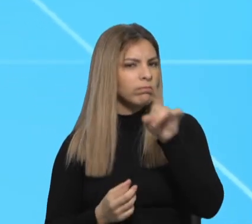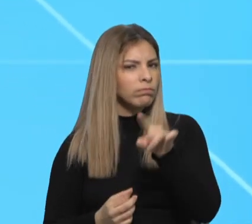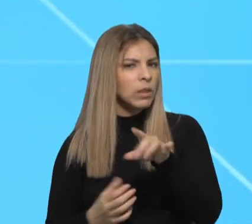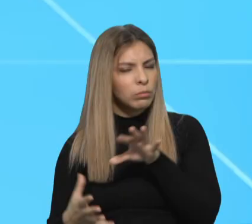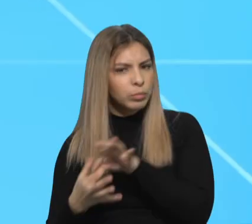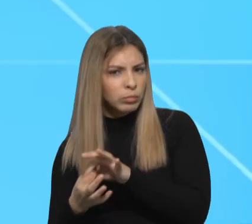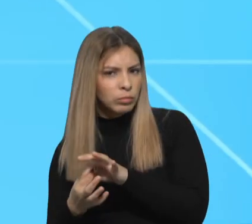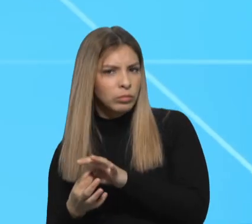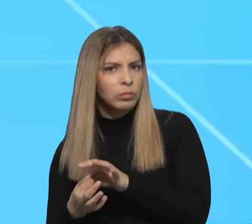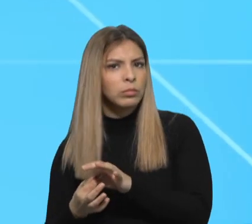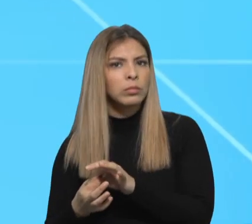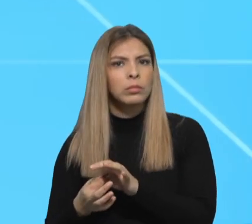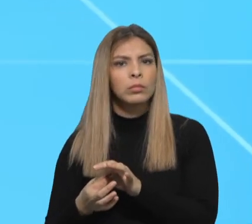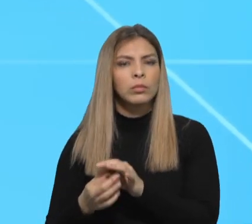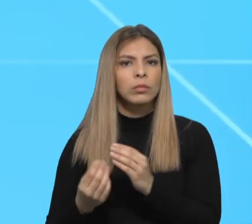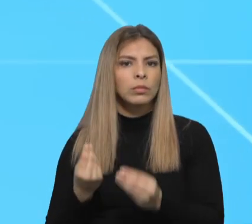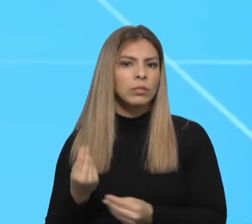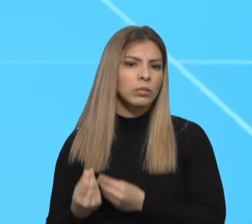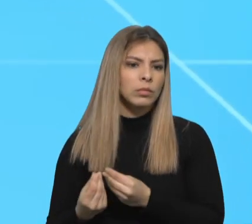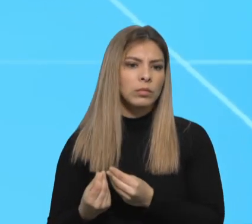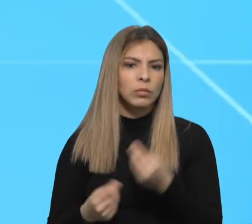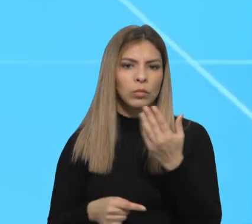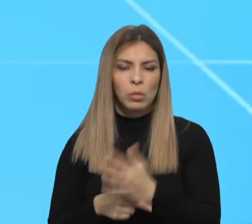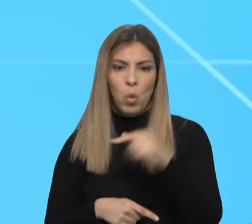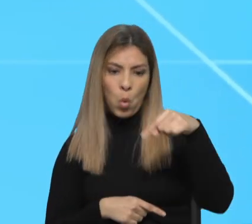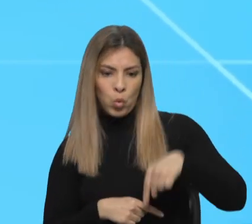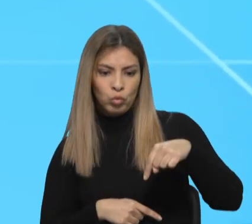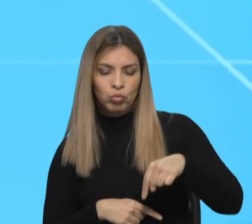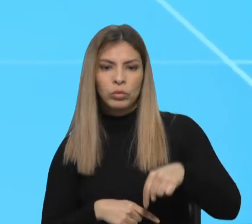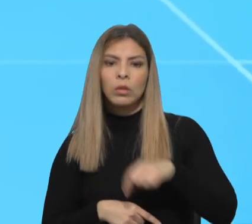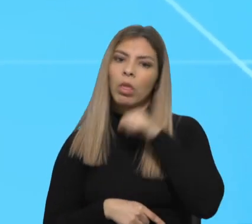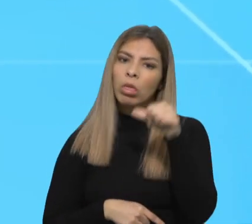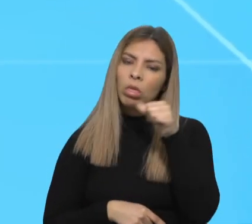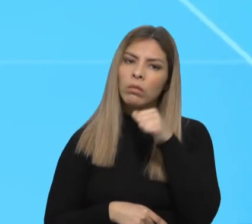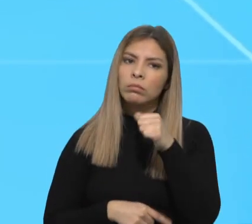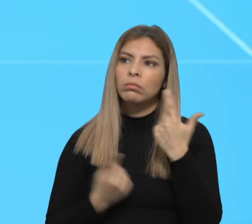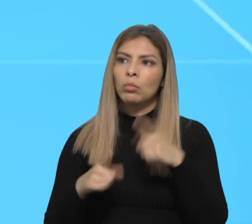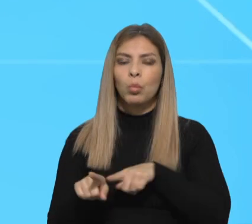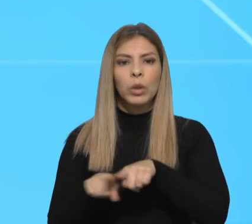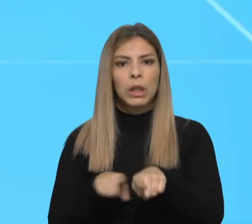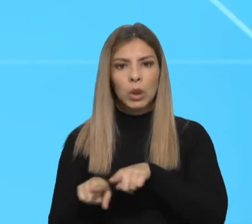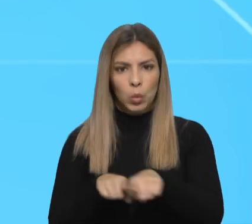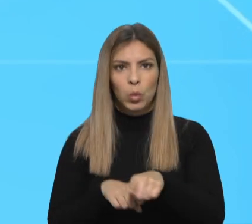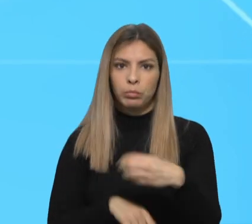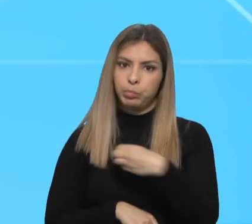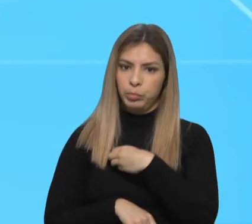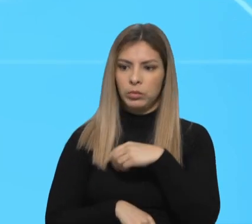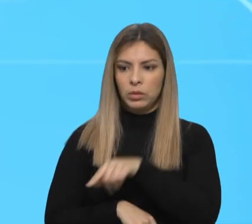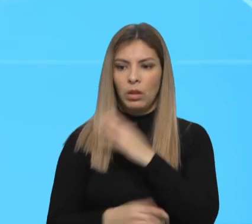forma, termos hoje uma classe política que já nasceu no